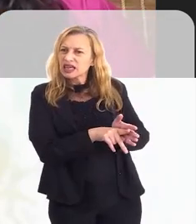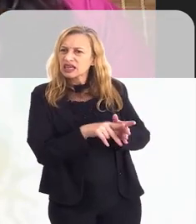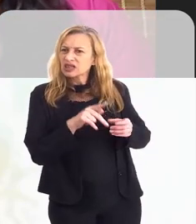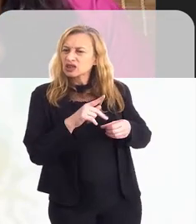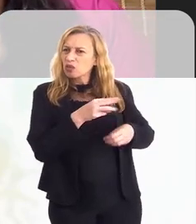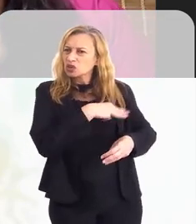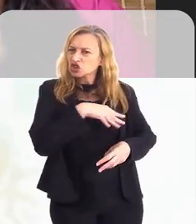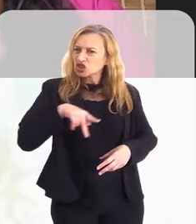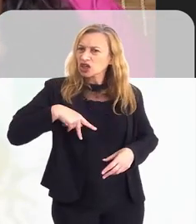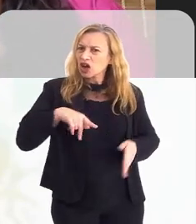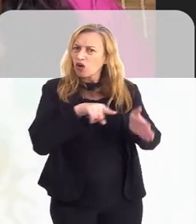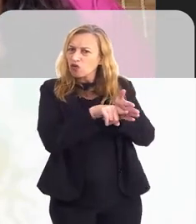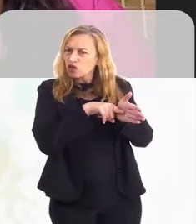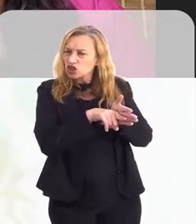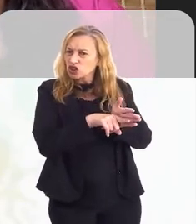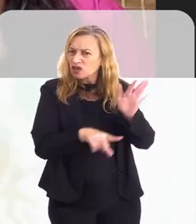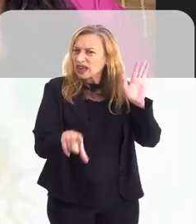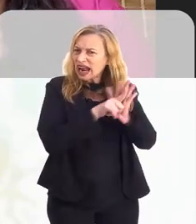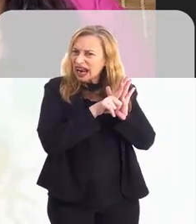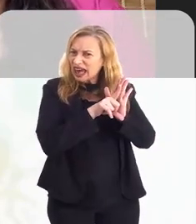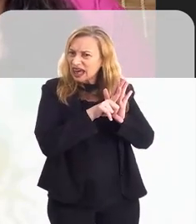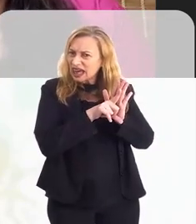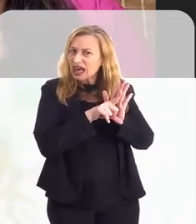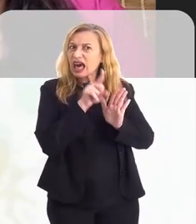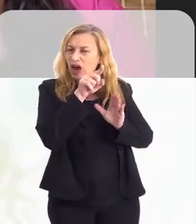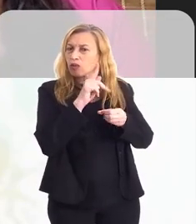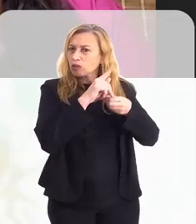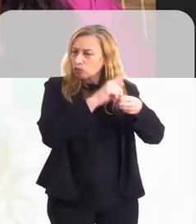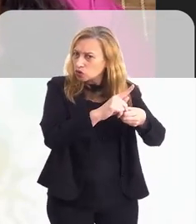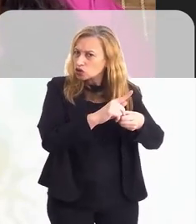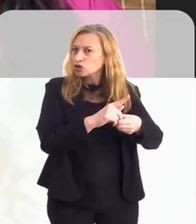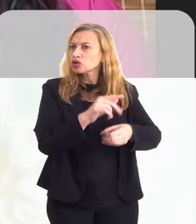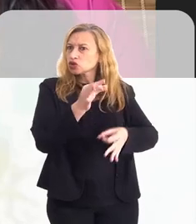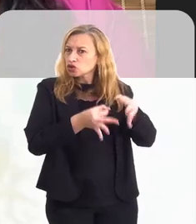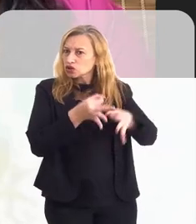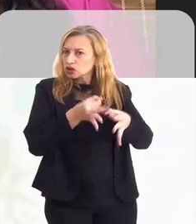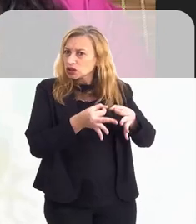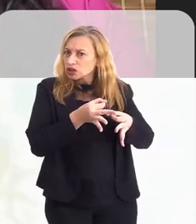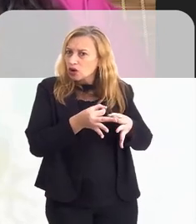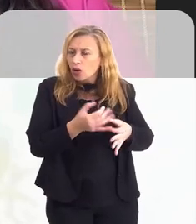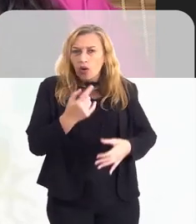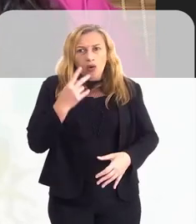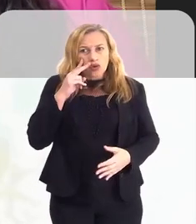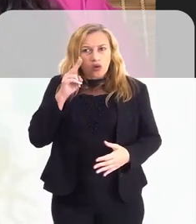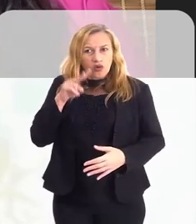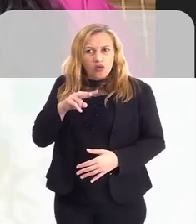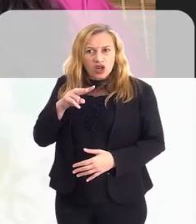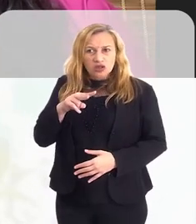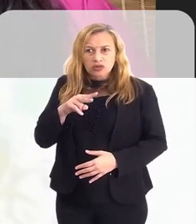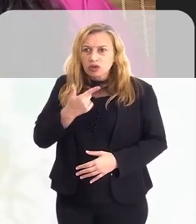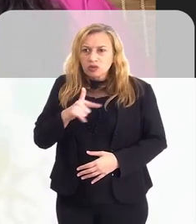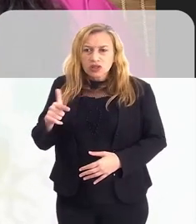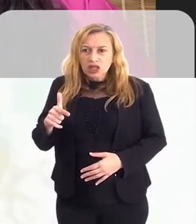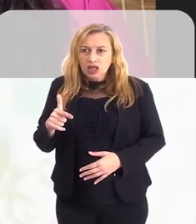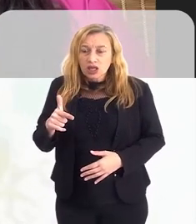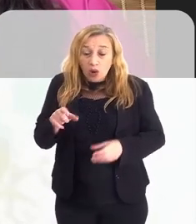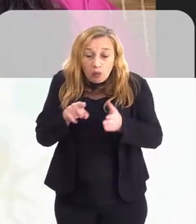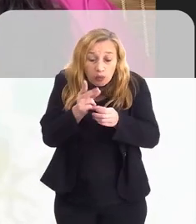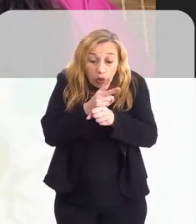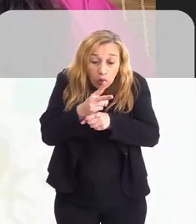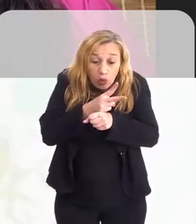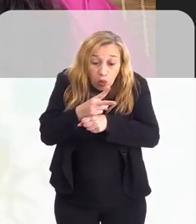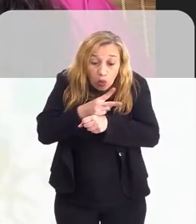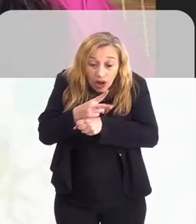Ministério Público, ou seja, a fiscal da lei. É isso que é um promotor de justiça, um procurador de justiça. Quando eu olho, não aparece. Eu fiz